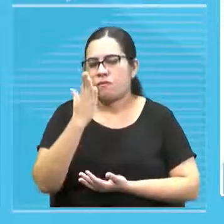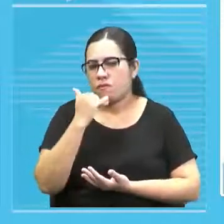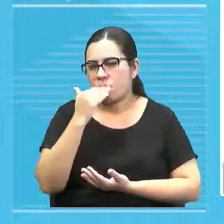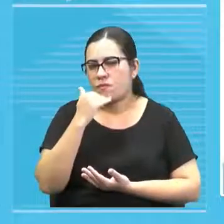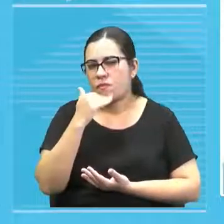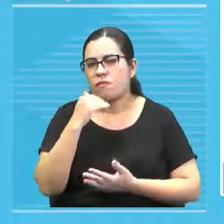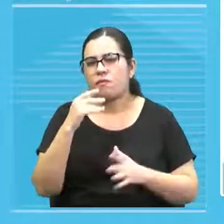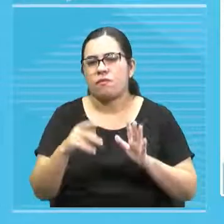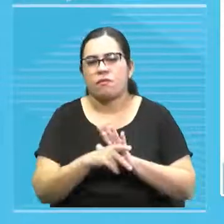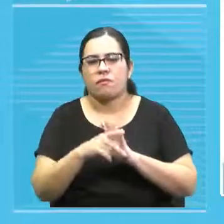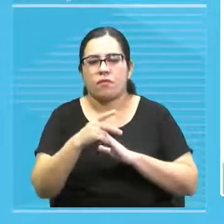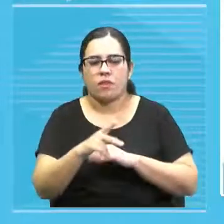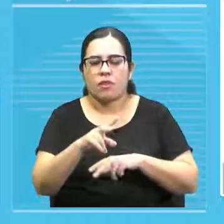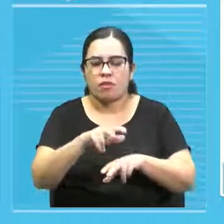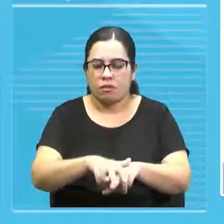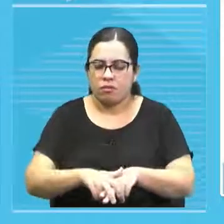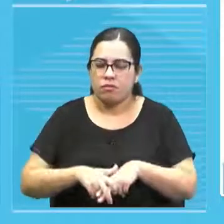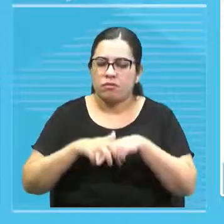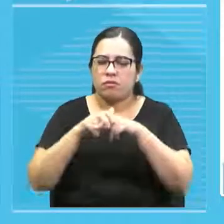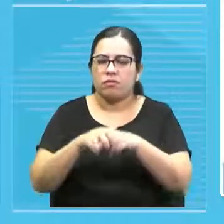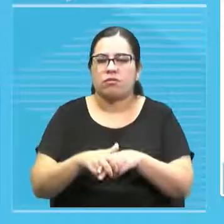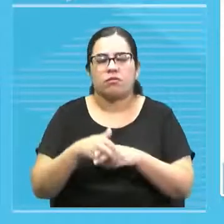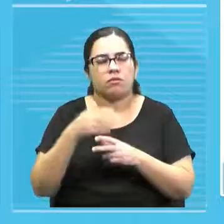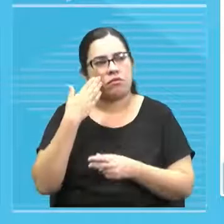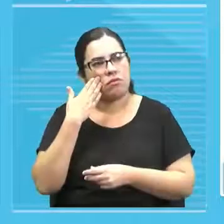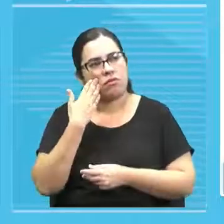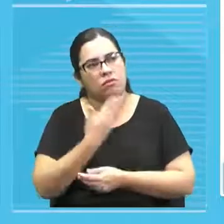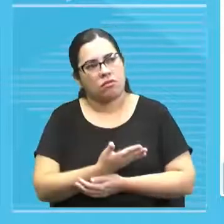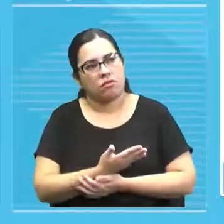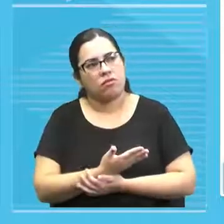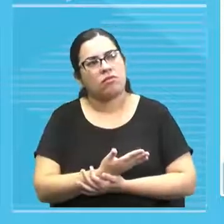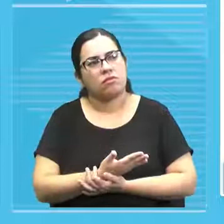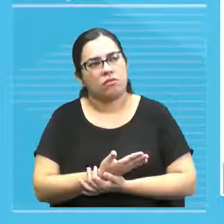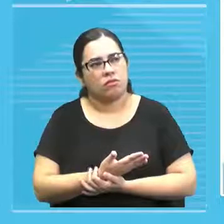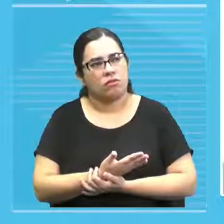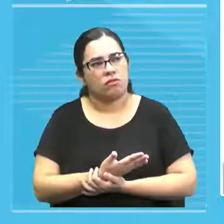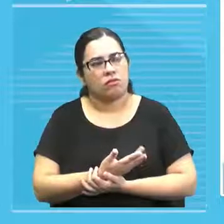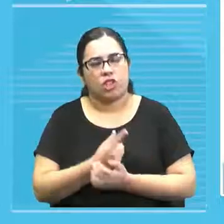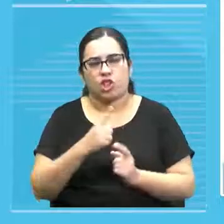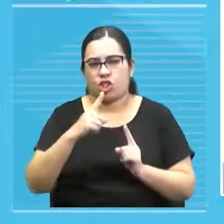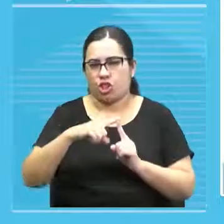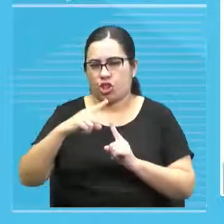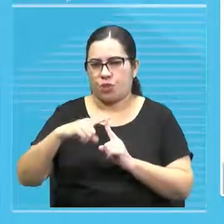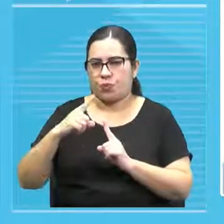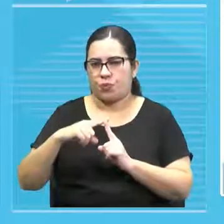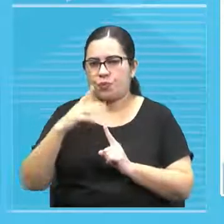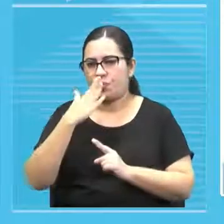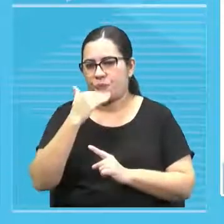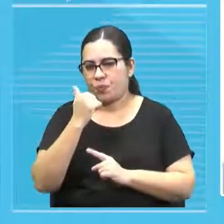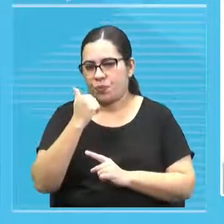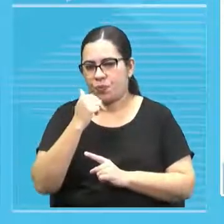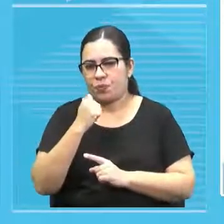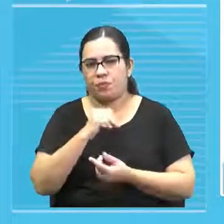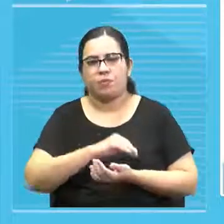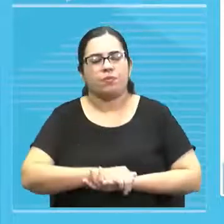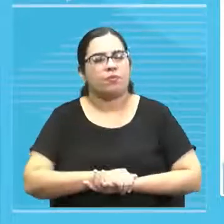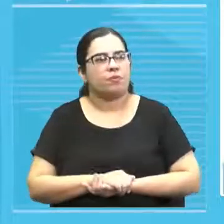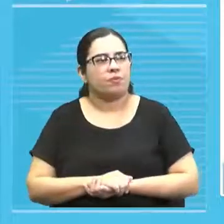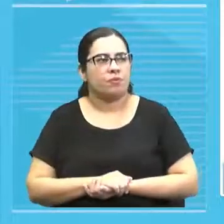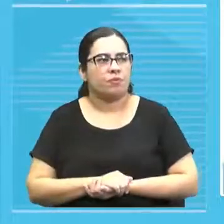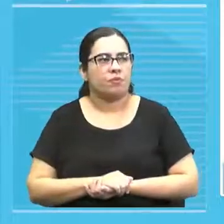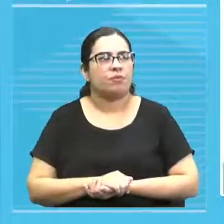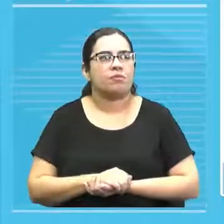alimentação através do Fast full o fast-food